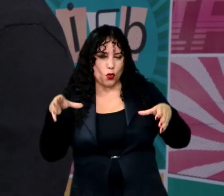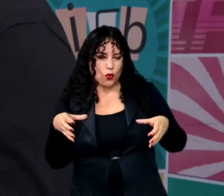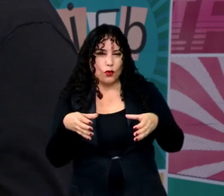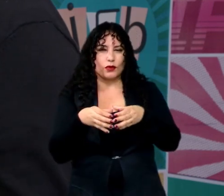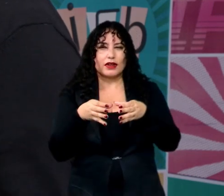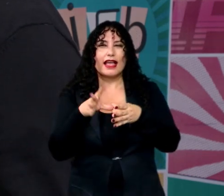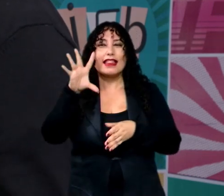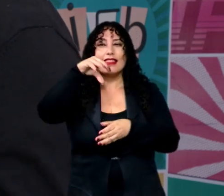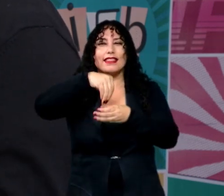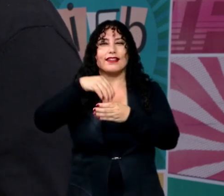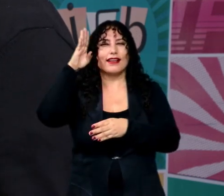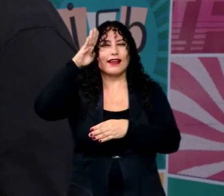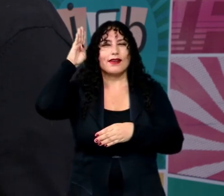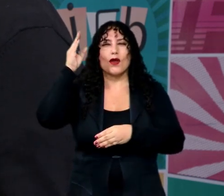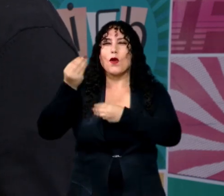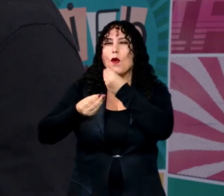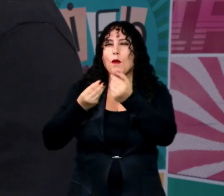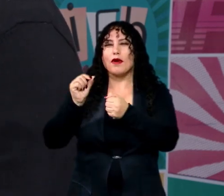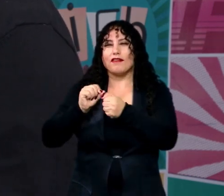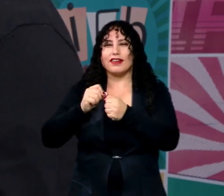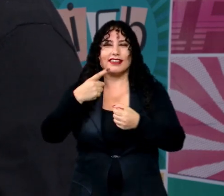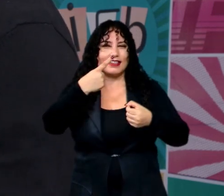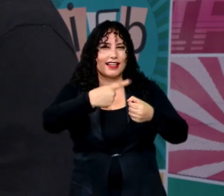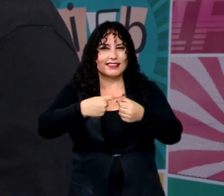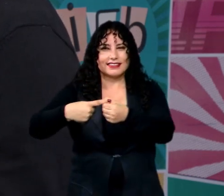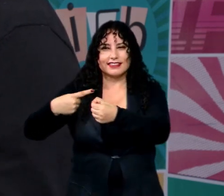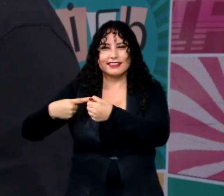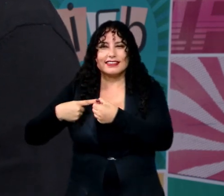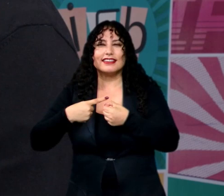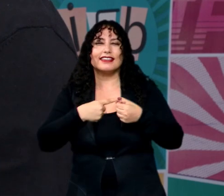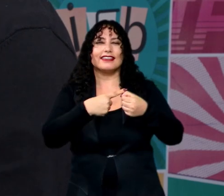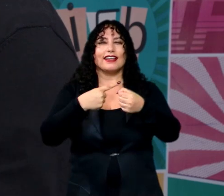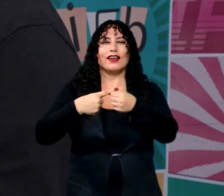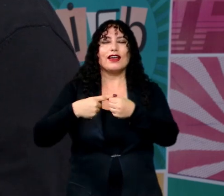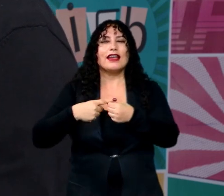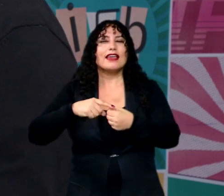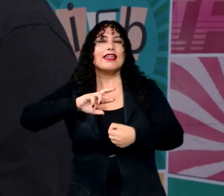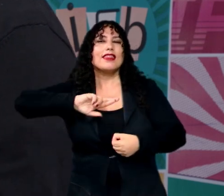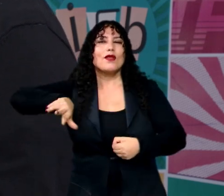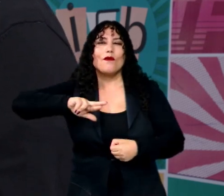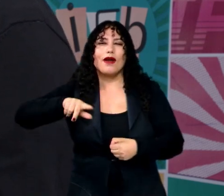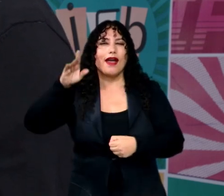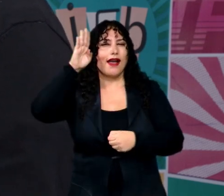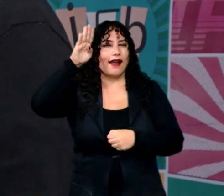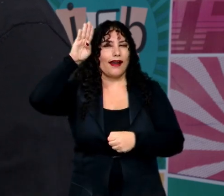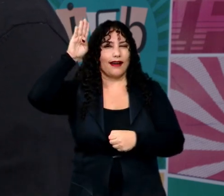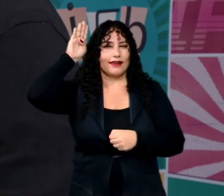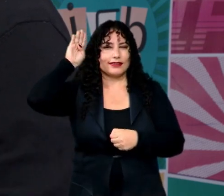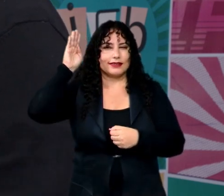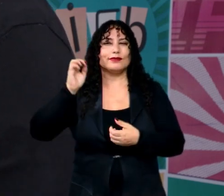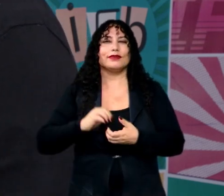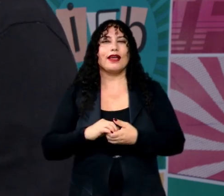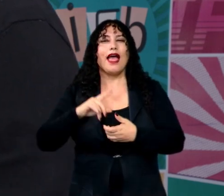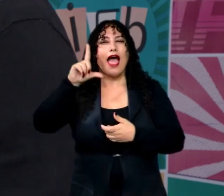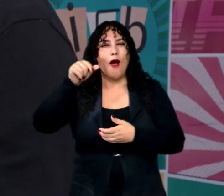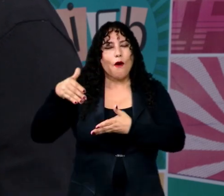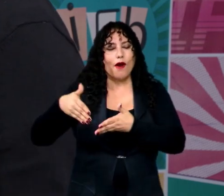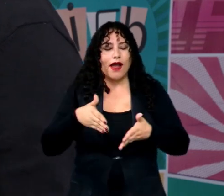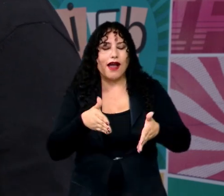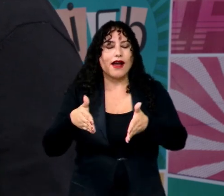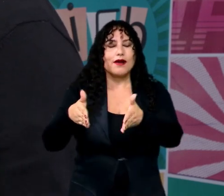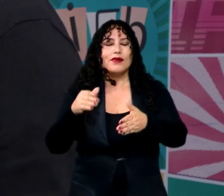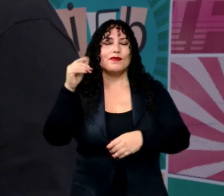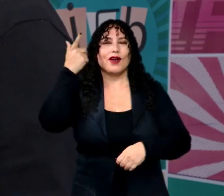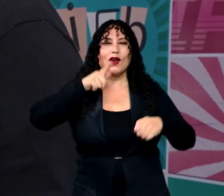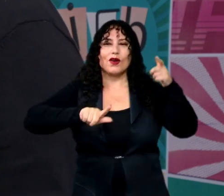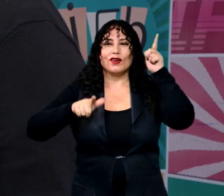feito na academia com o que é feito na cidade, com o que é não acadêmico, eu acho que é o caminho para a gente